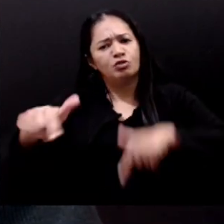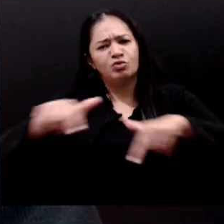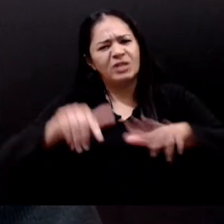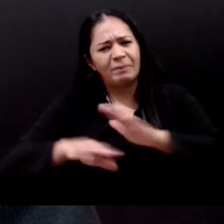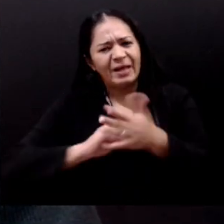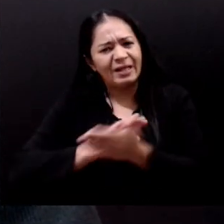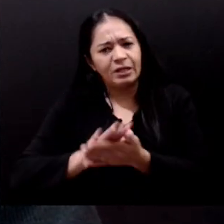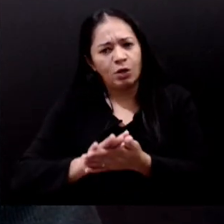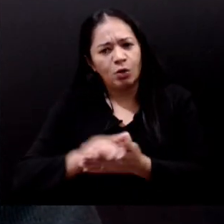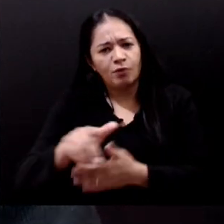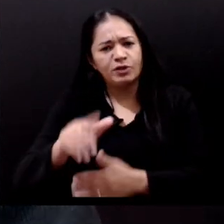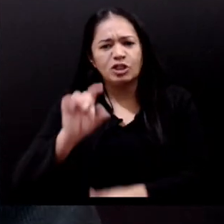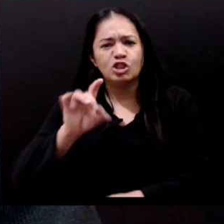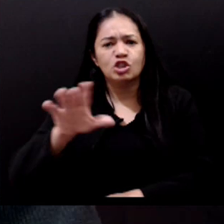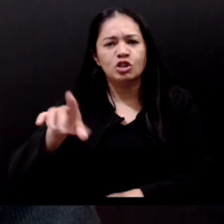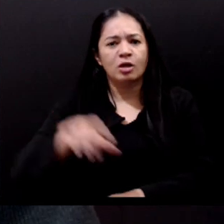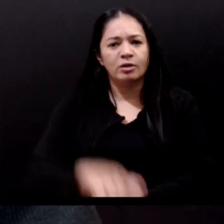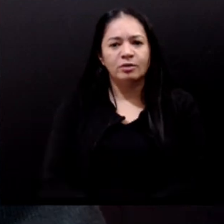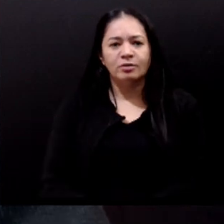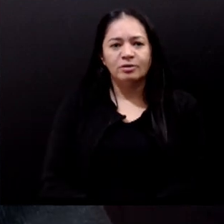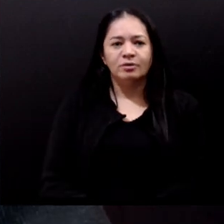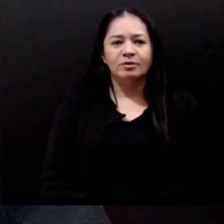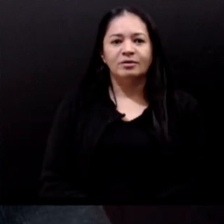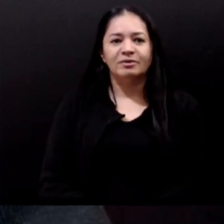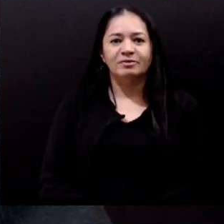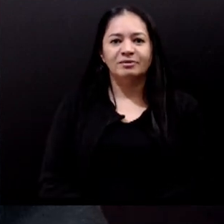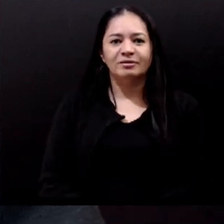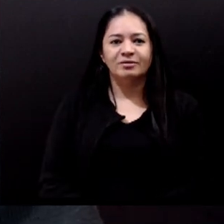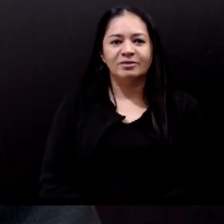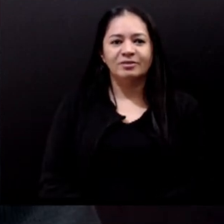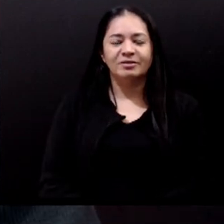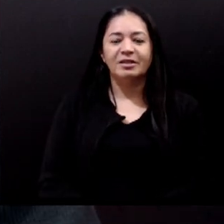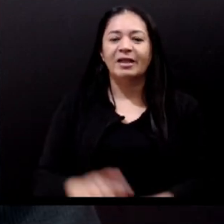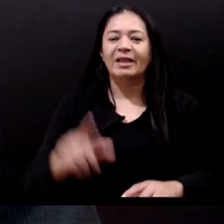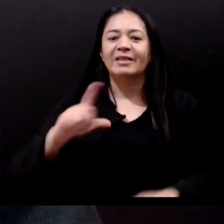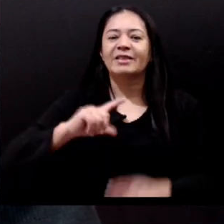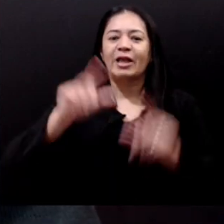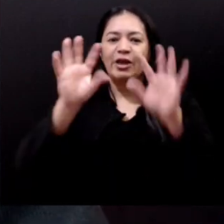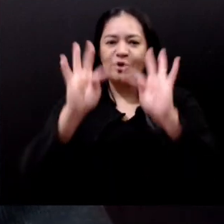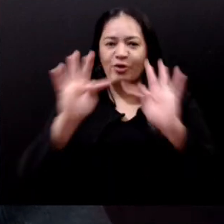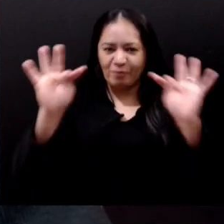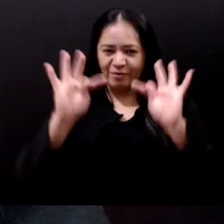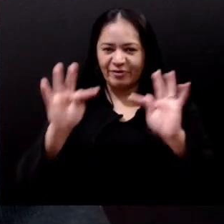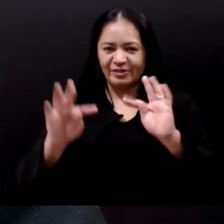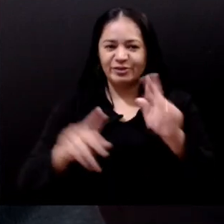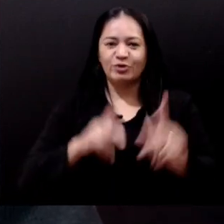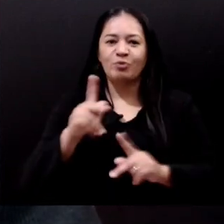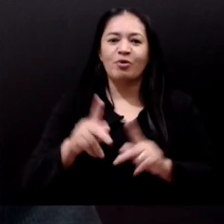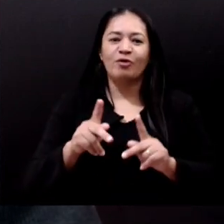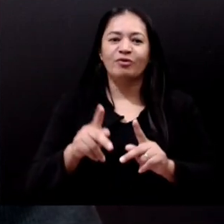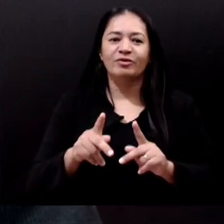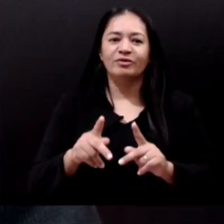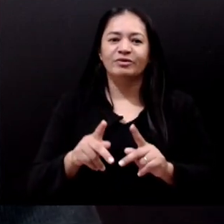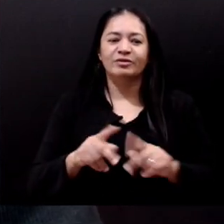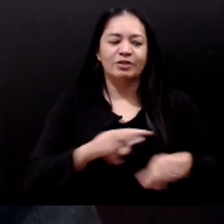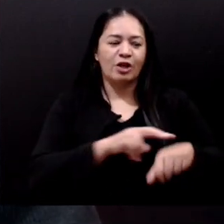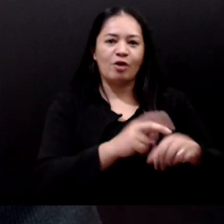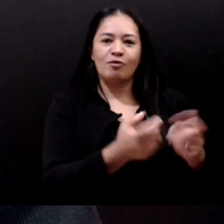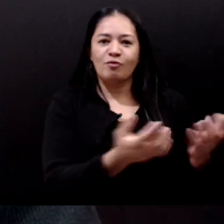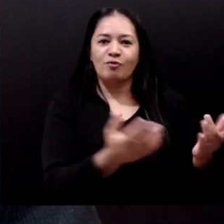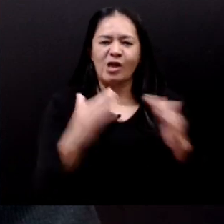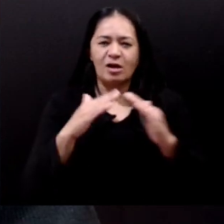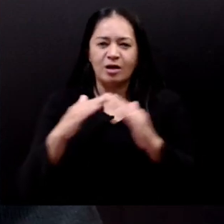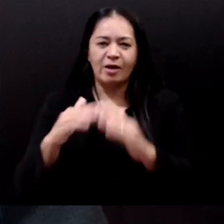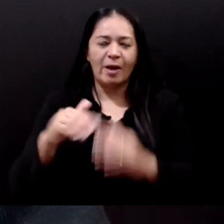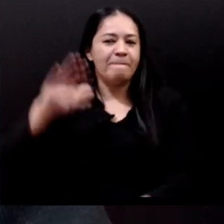faz isso?". Tem um ditado popular que diz que a grama do vizinho sempre é mais verde, Ah, né. sim. Só